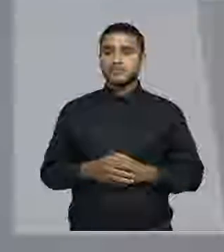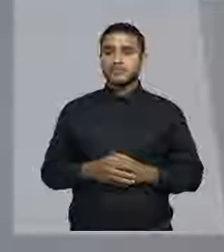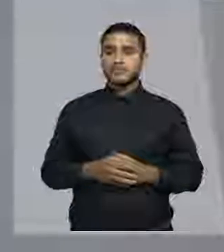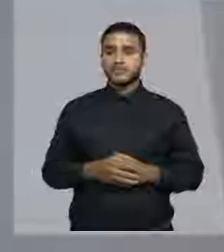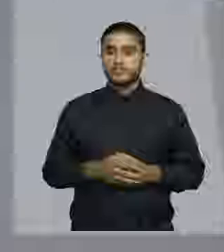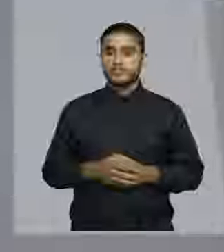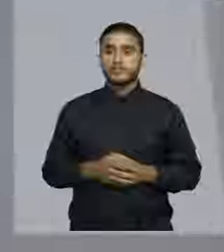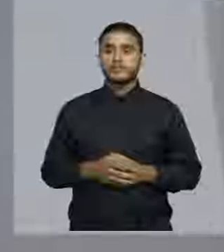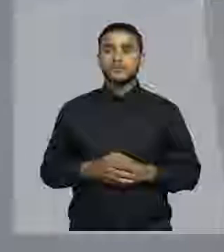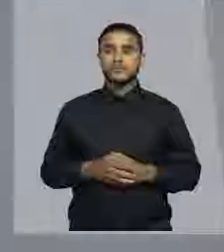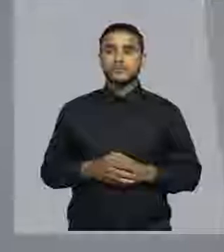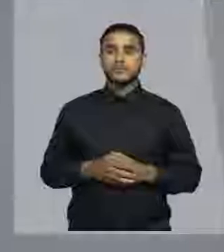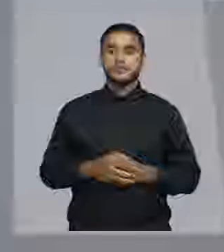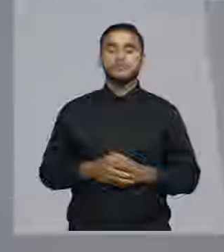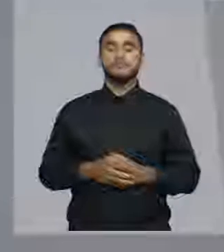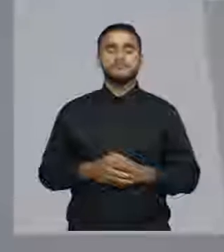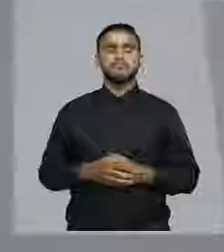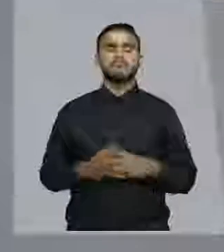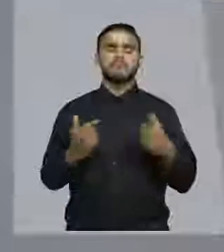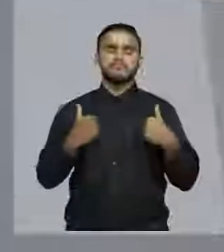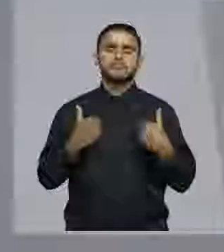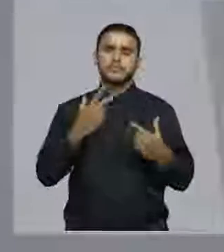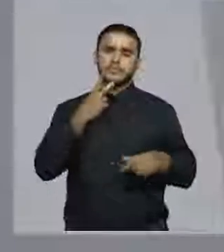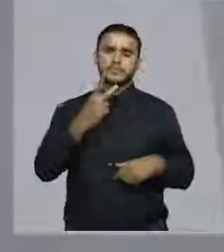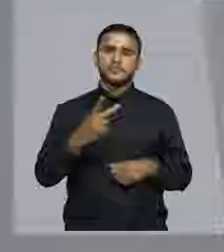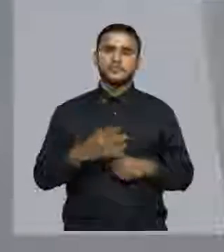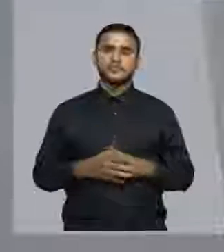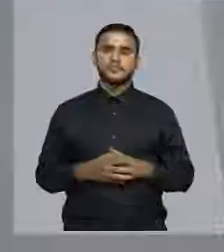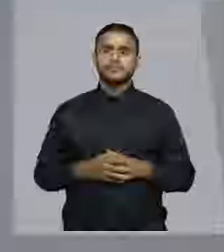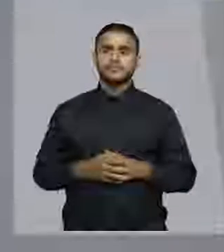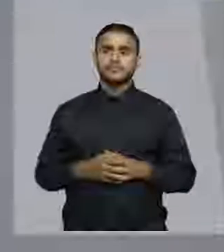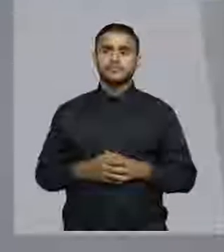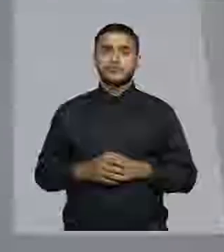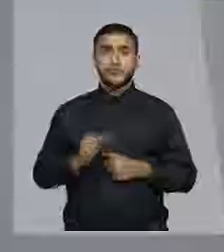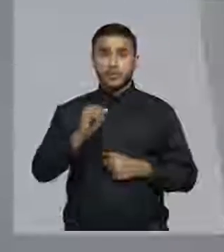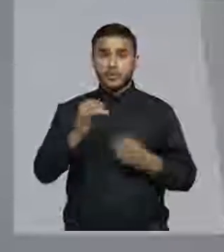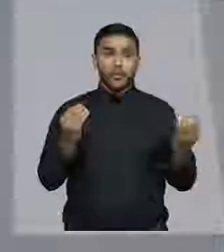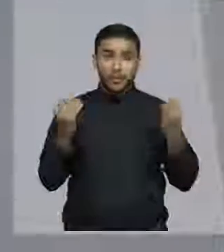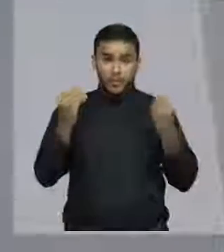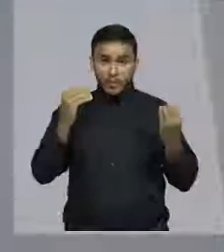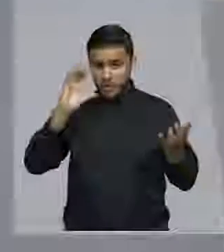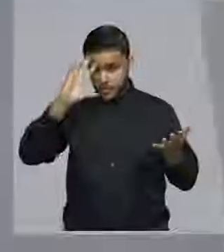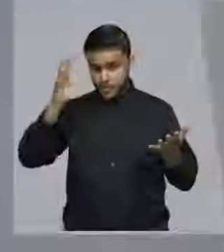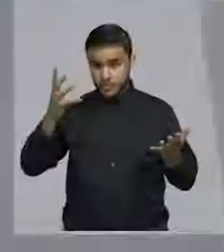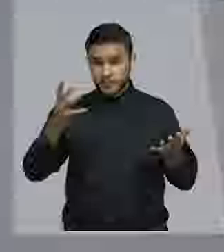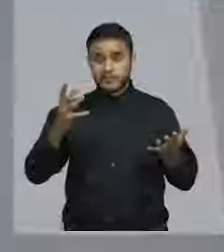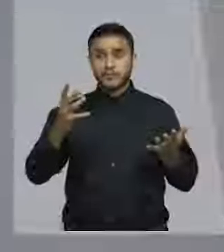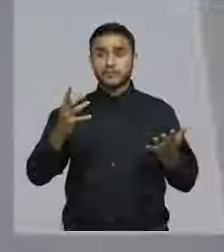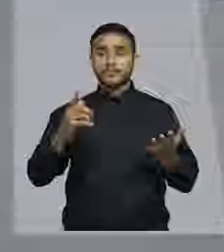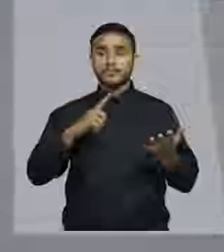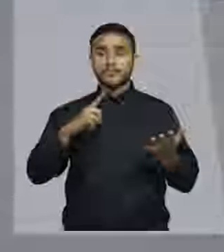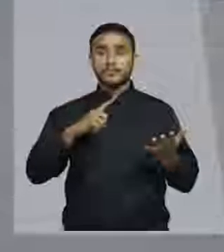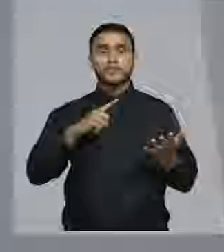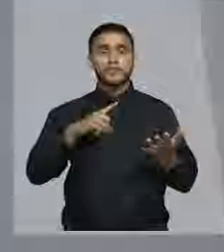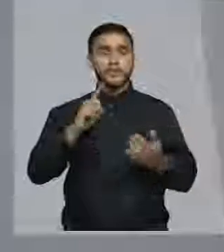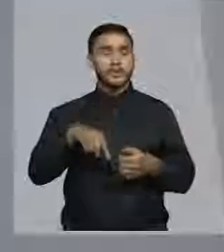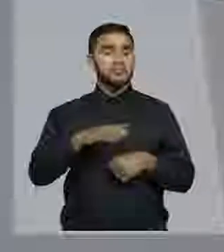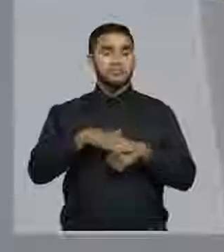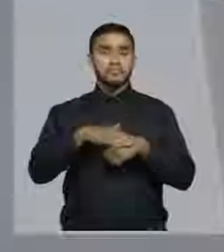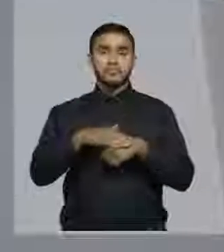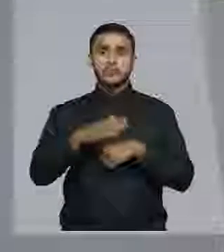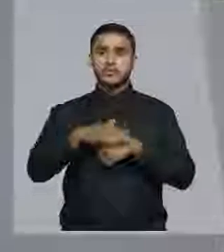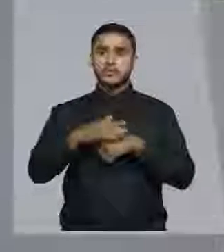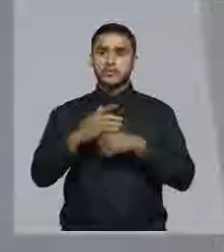não sou da área, mas é de conhecimento comum que se o antibiótico for usado, ele for relaxado, a